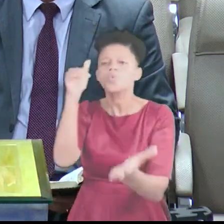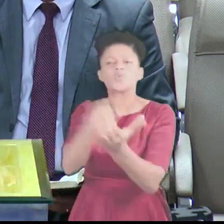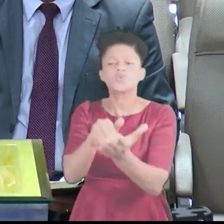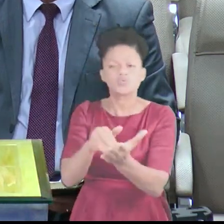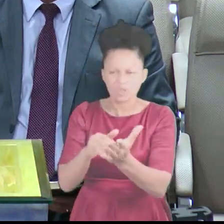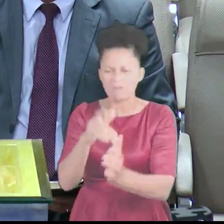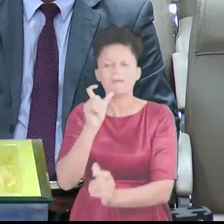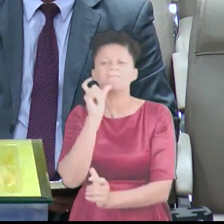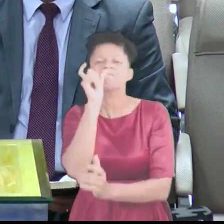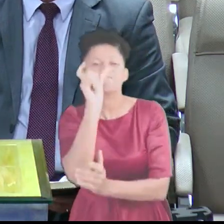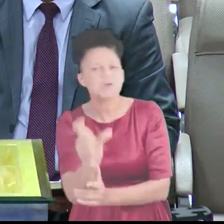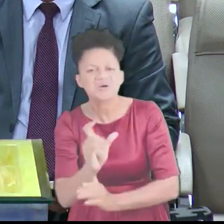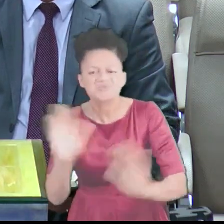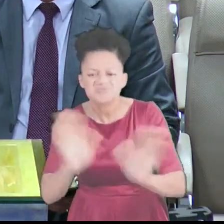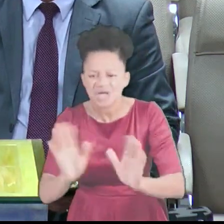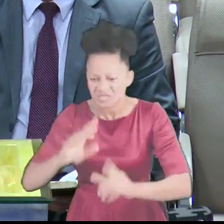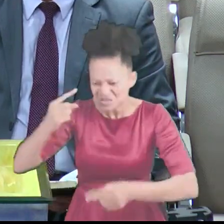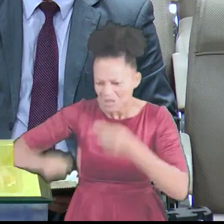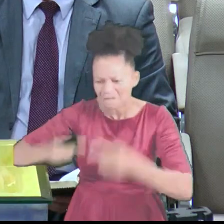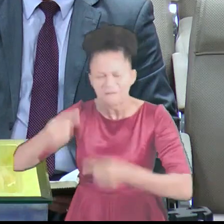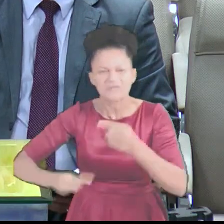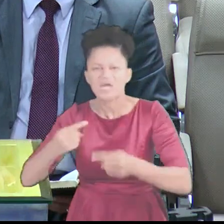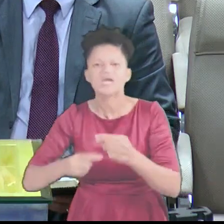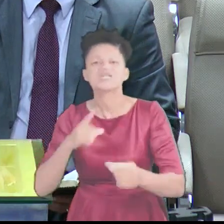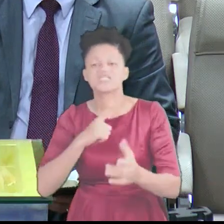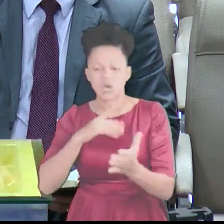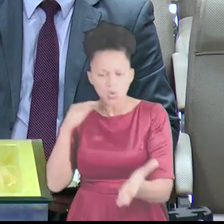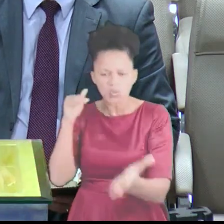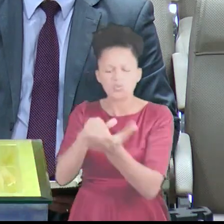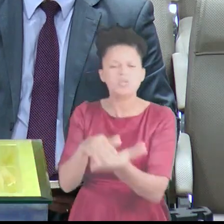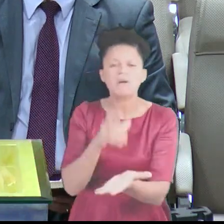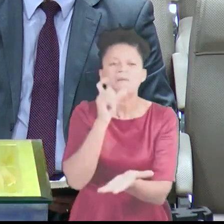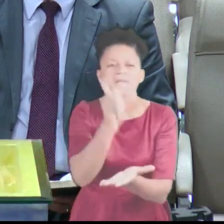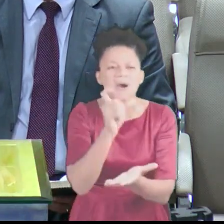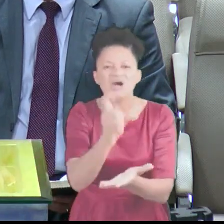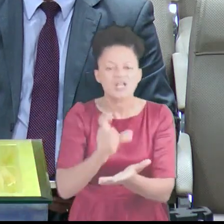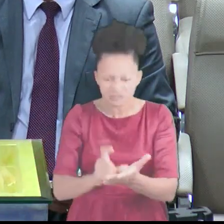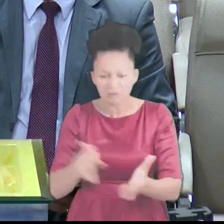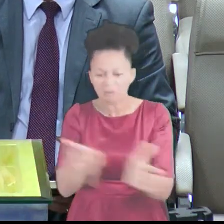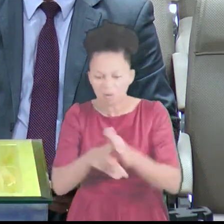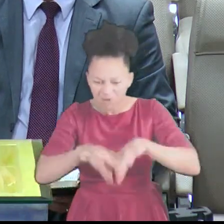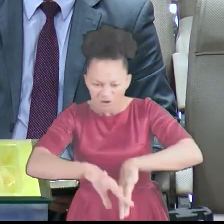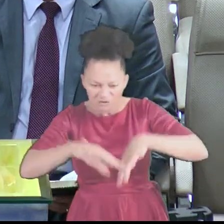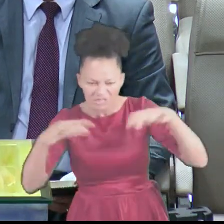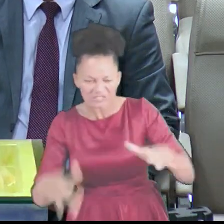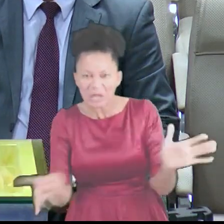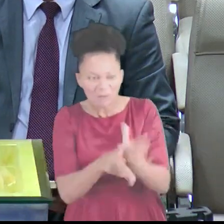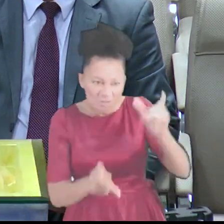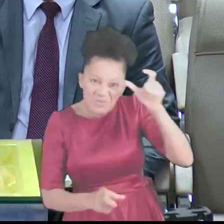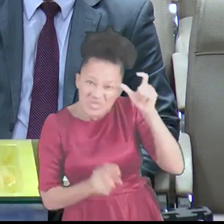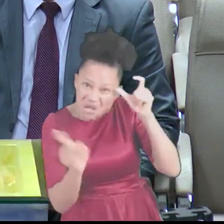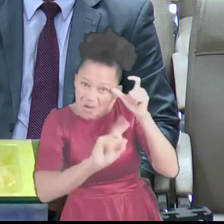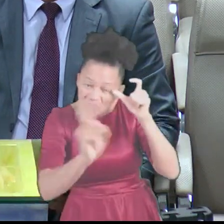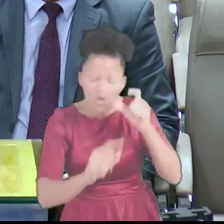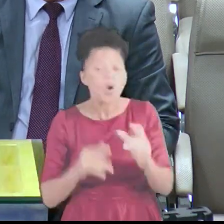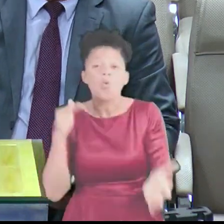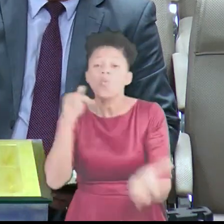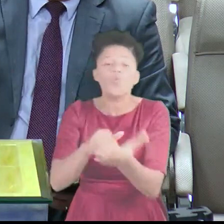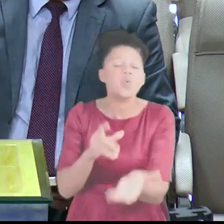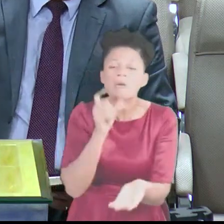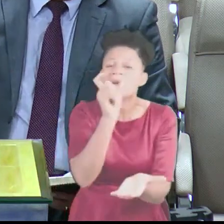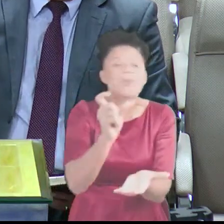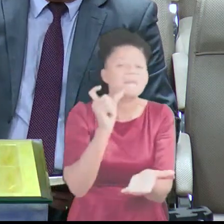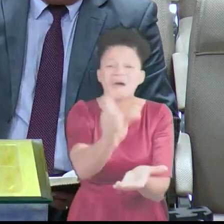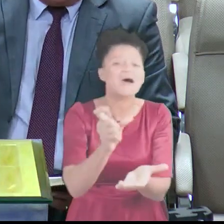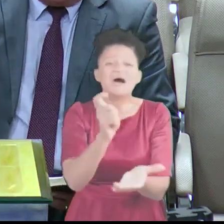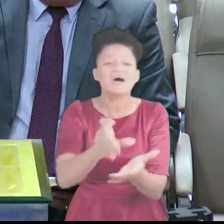última palavra não é políticos. Quem tem a última palavra deste vale não é Satanás. Quem tem a